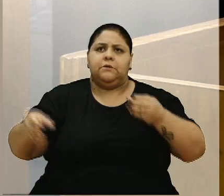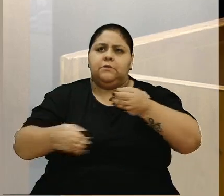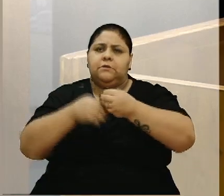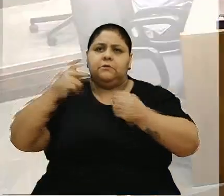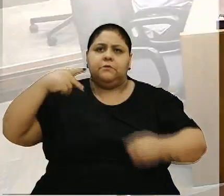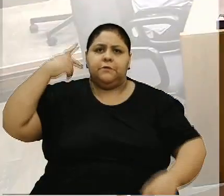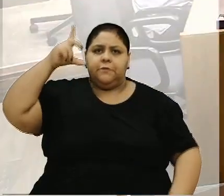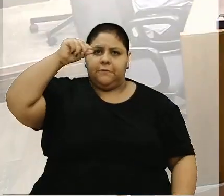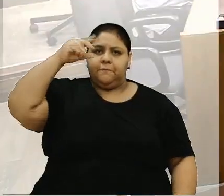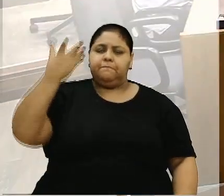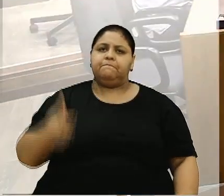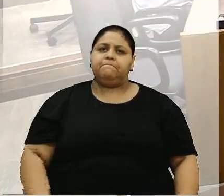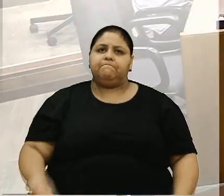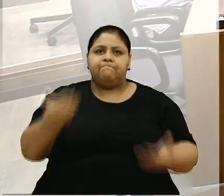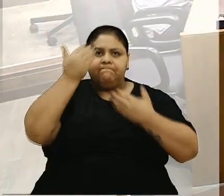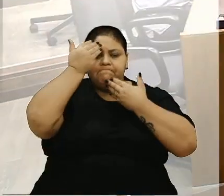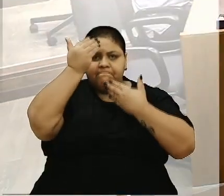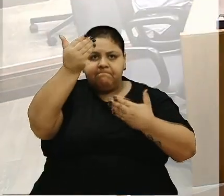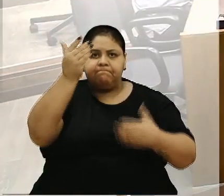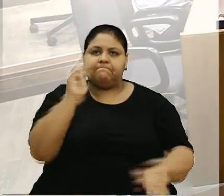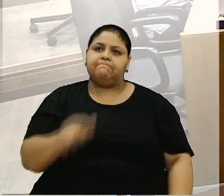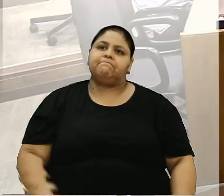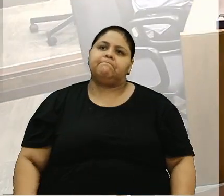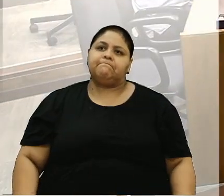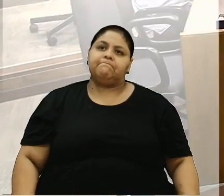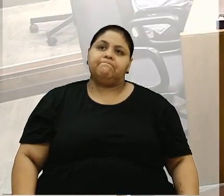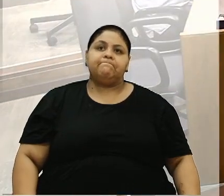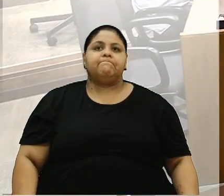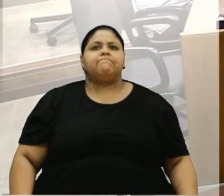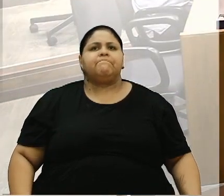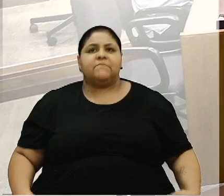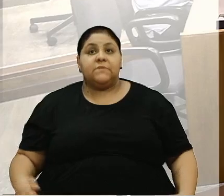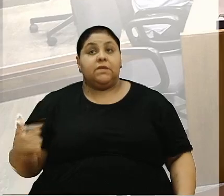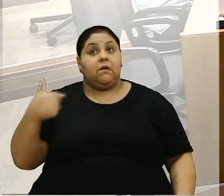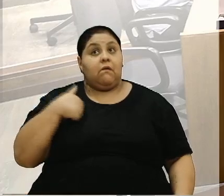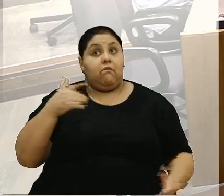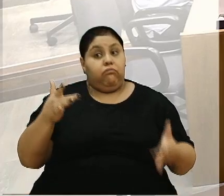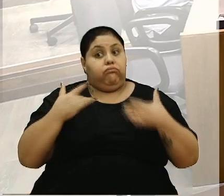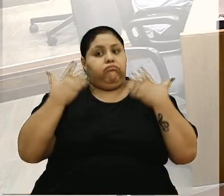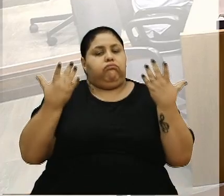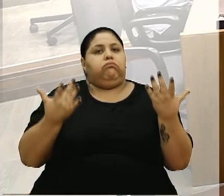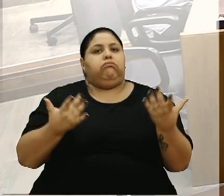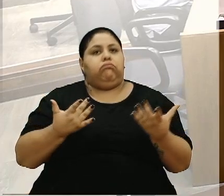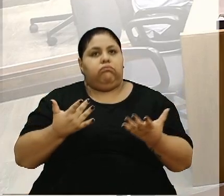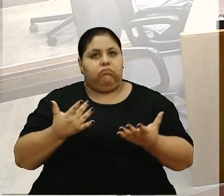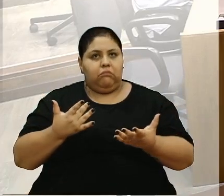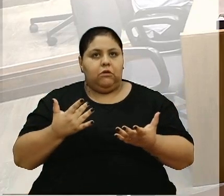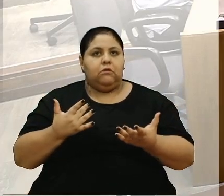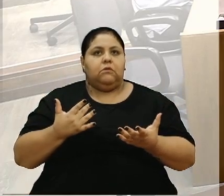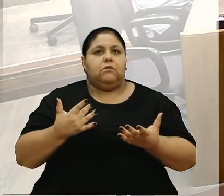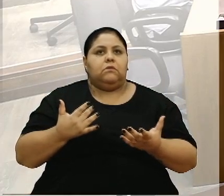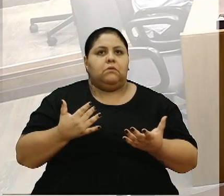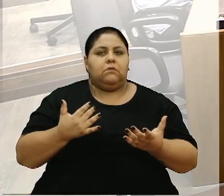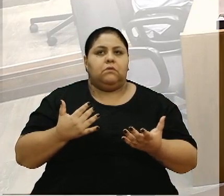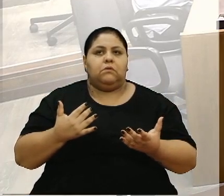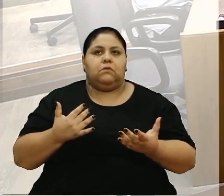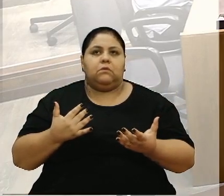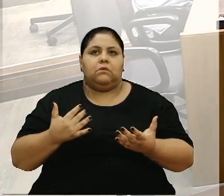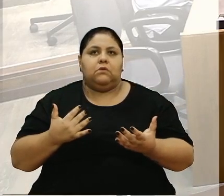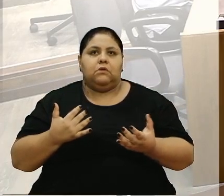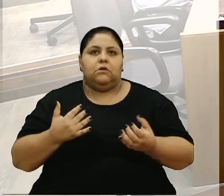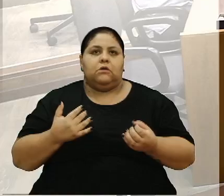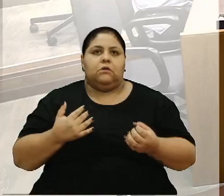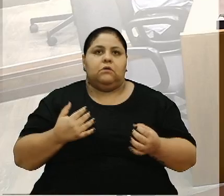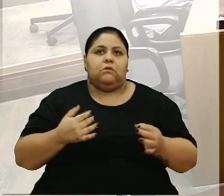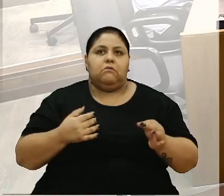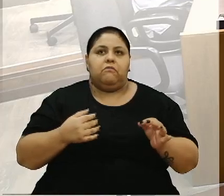Scalco. Obrigado, vereador Bressan. Não, e até me surpreende, né, quando eles vão dando cargos que a gente nem sabe ainda,